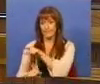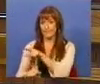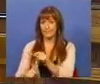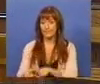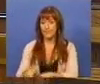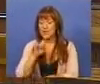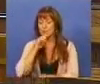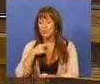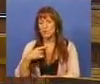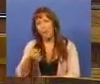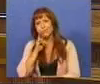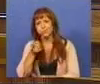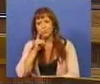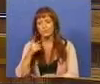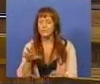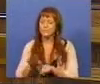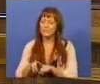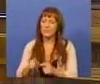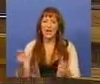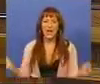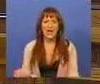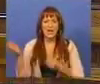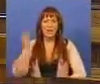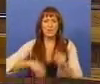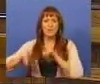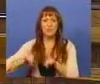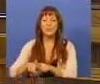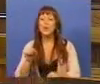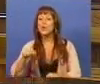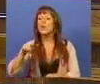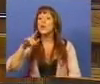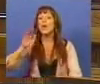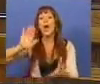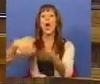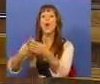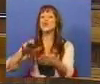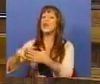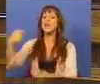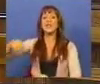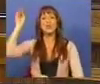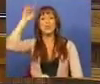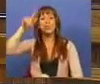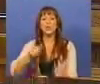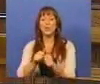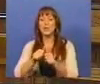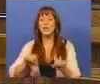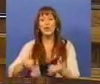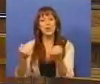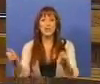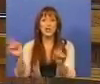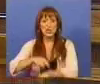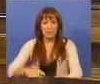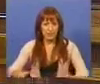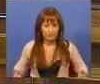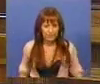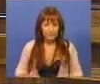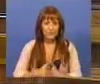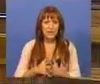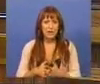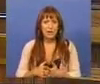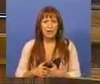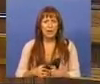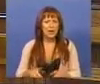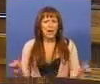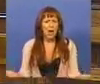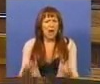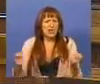por eventuais ilícitos nas campanhas eleitorais os candidatos a Presidente da República e os partidos. De todo,